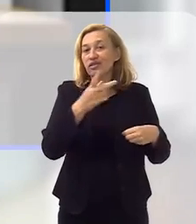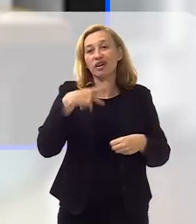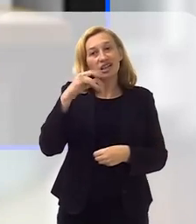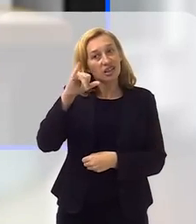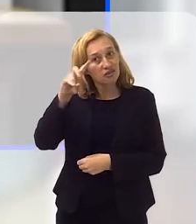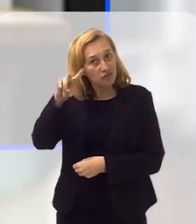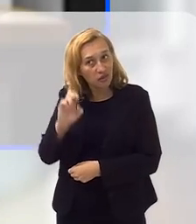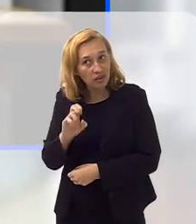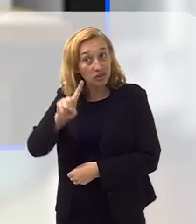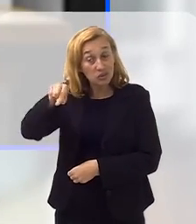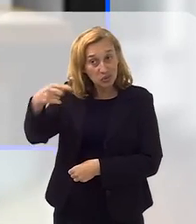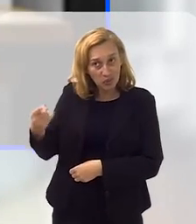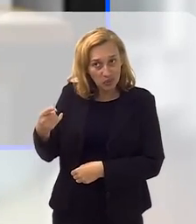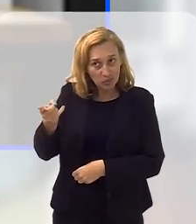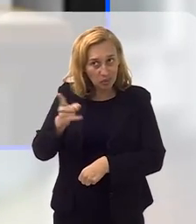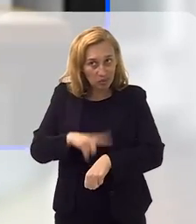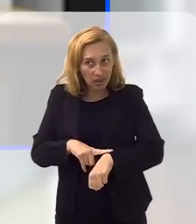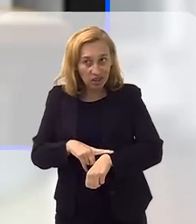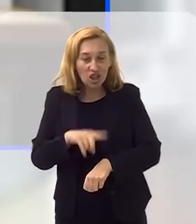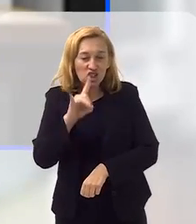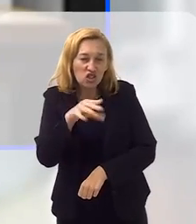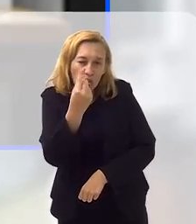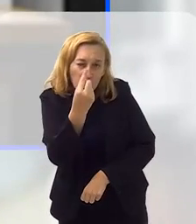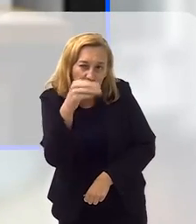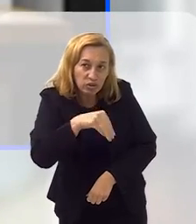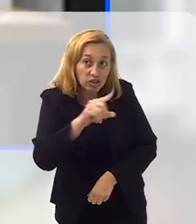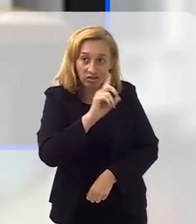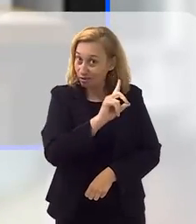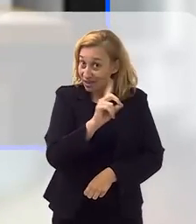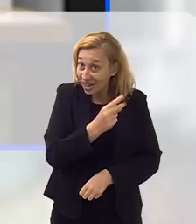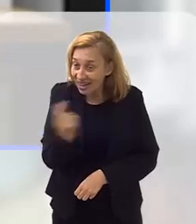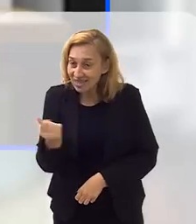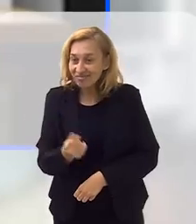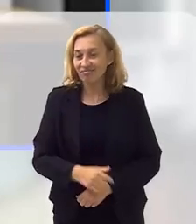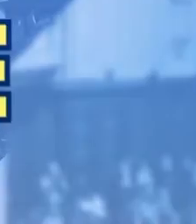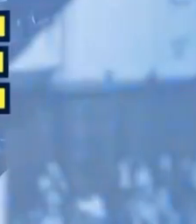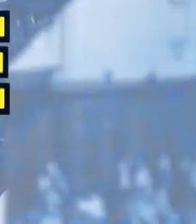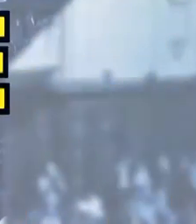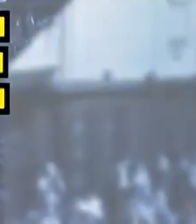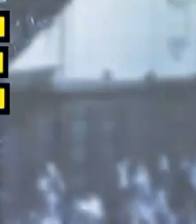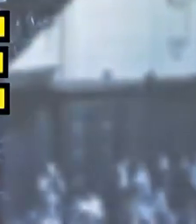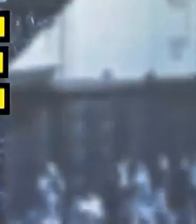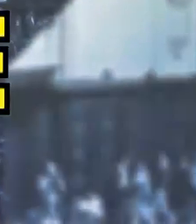e a gente volta falando de Dona Ivone Lara no próximo bloco. É só um minutinho, saia daí.